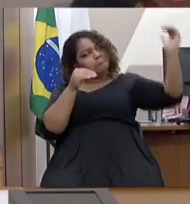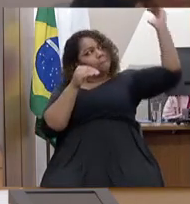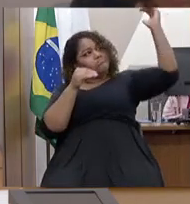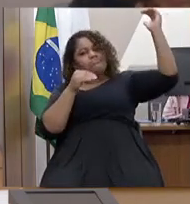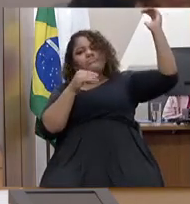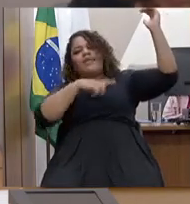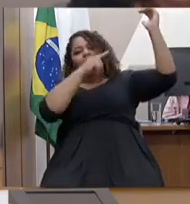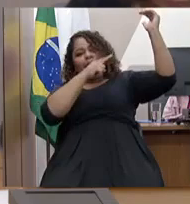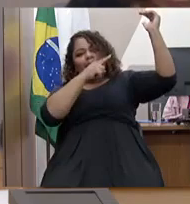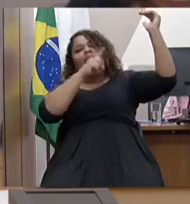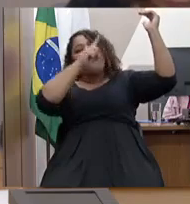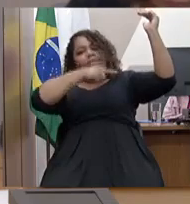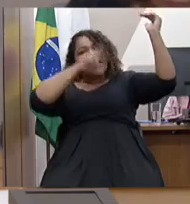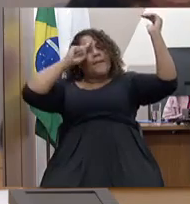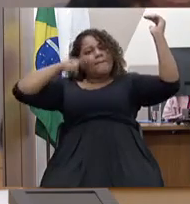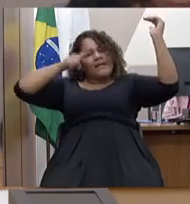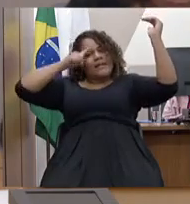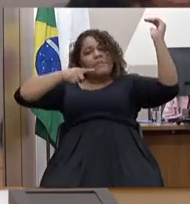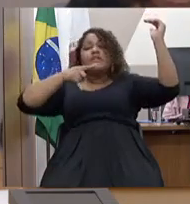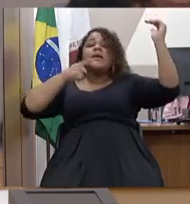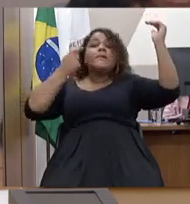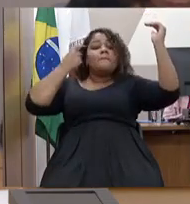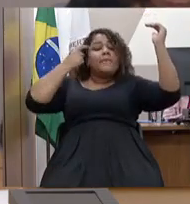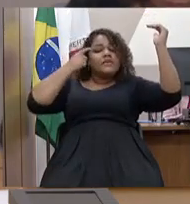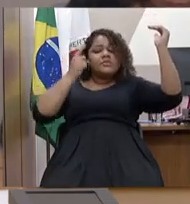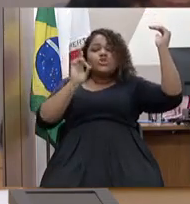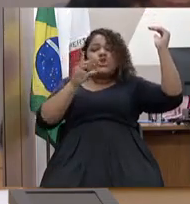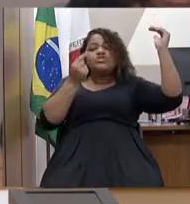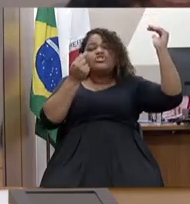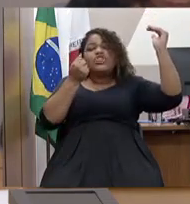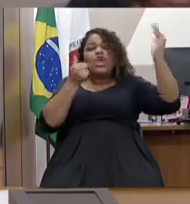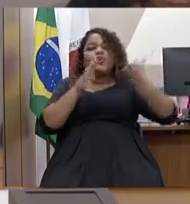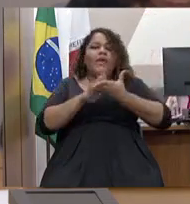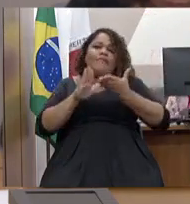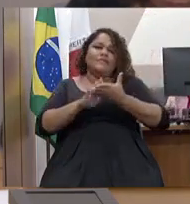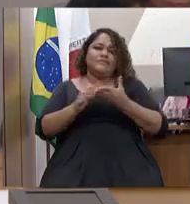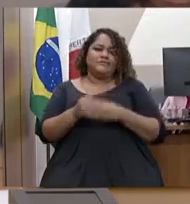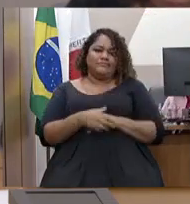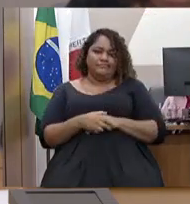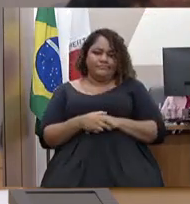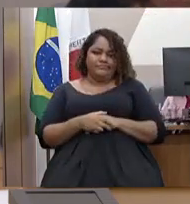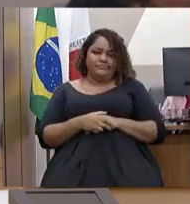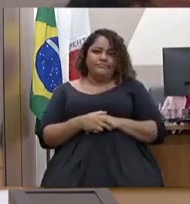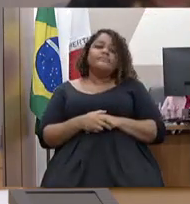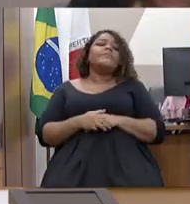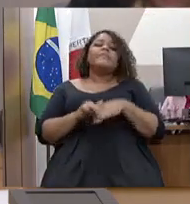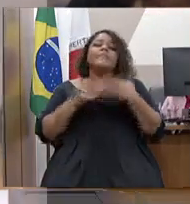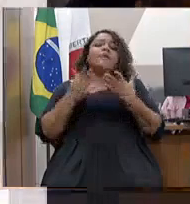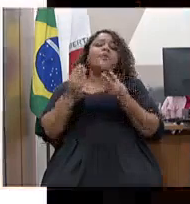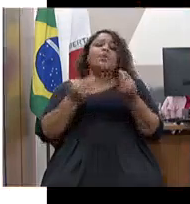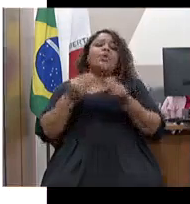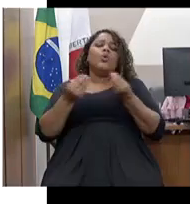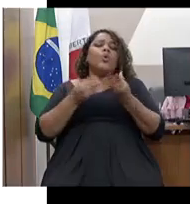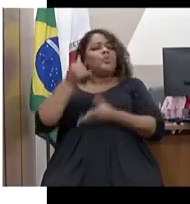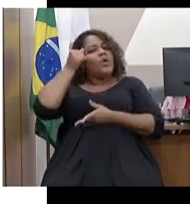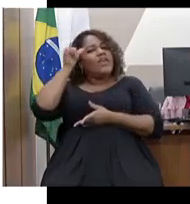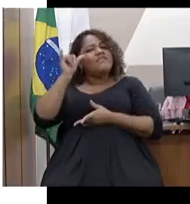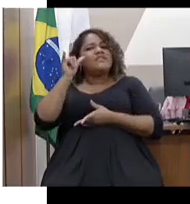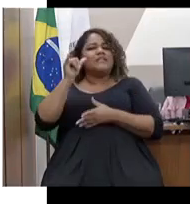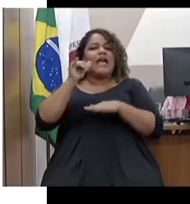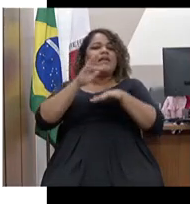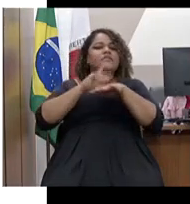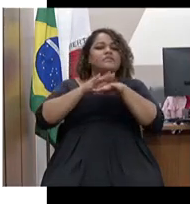questão financeira do que outra coisa né como é que seria possível prevenir os acidentes né e as doenças do trabalho